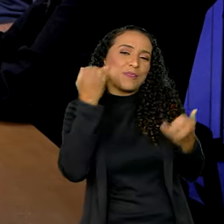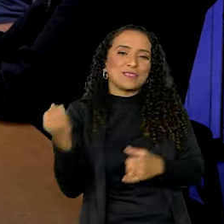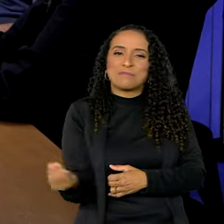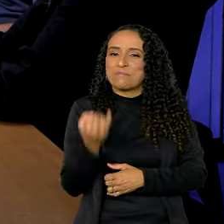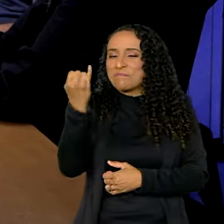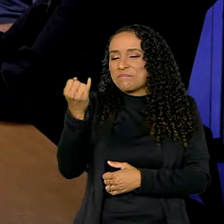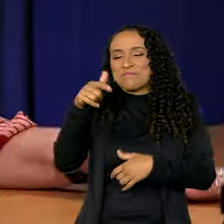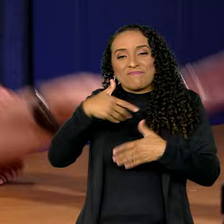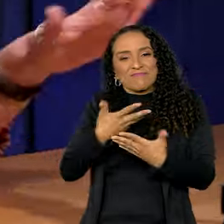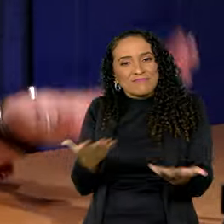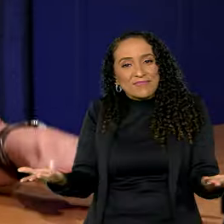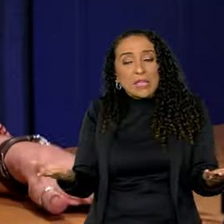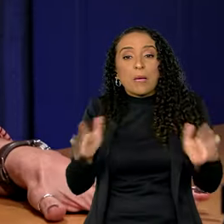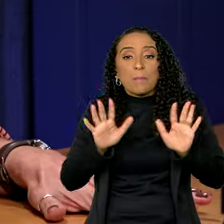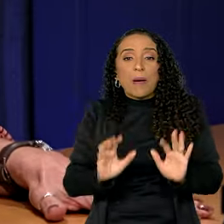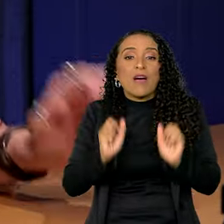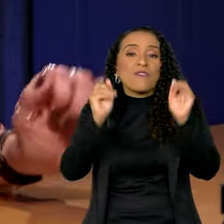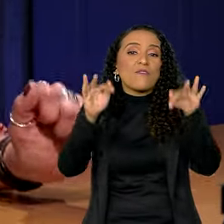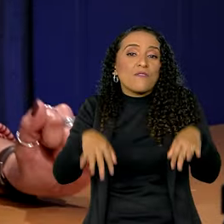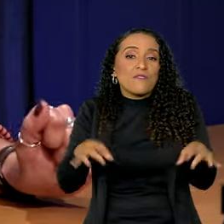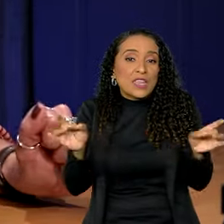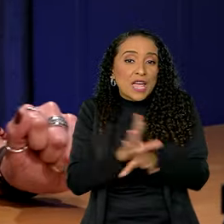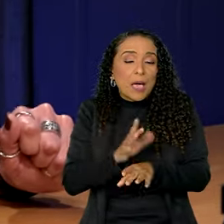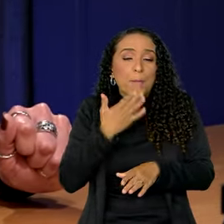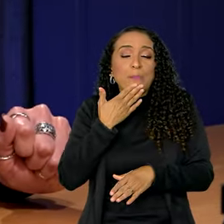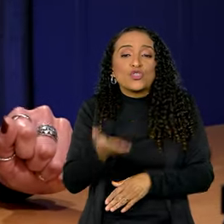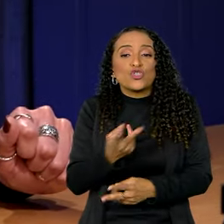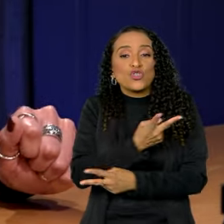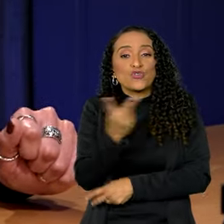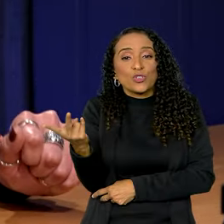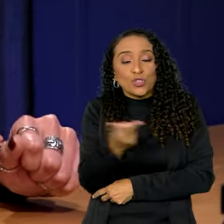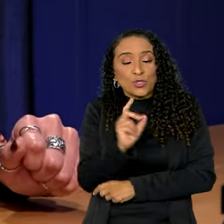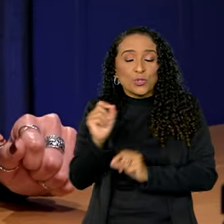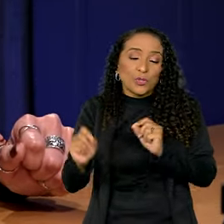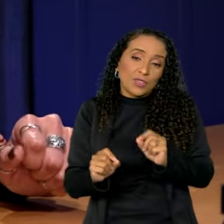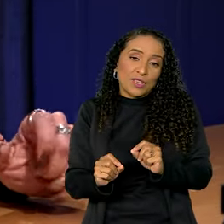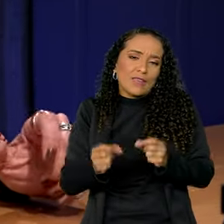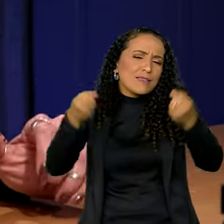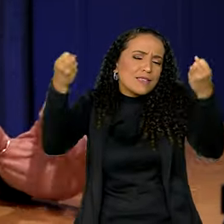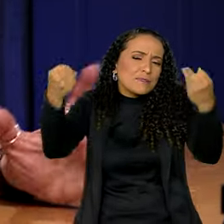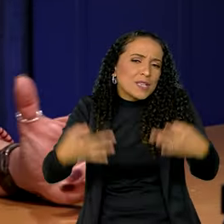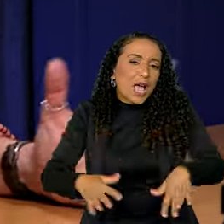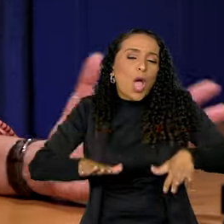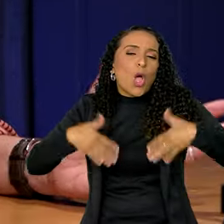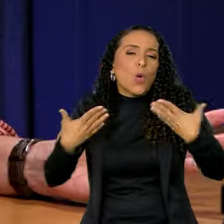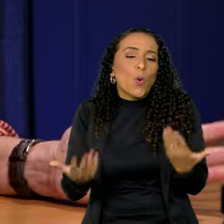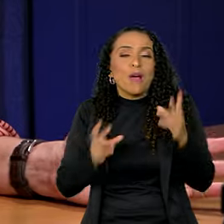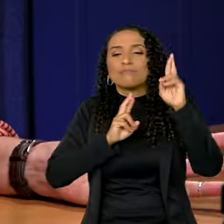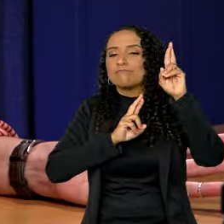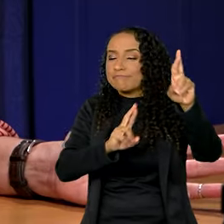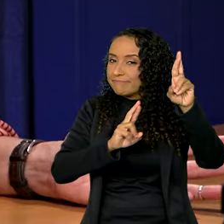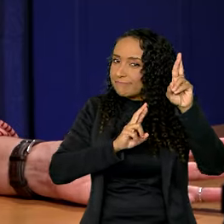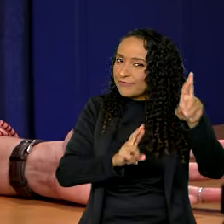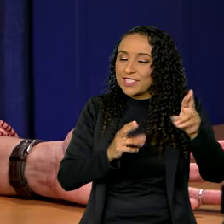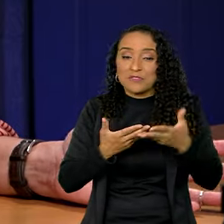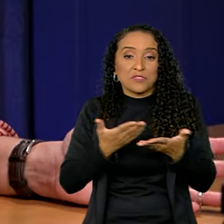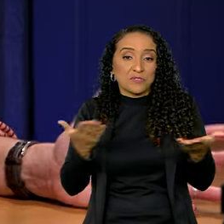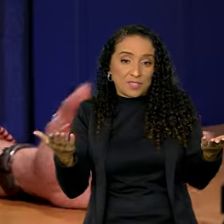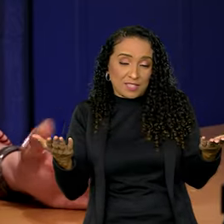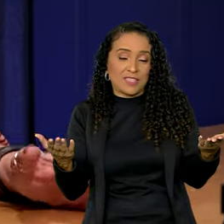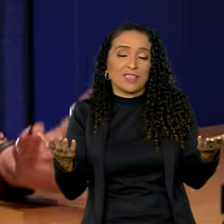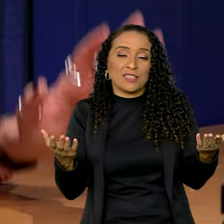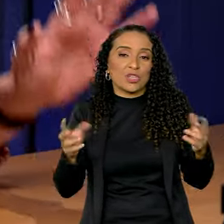importantes aqui para fechar eu queria só pedir para vocês dois eh falarem Quais são as expectativas de